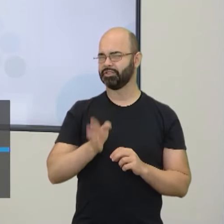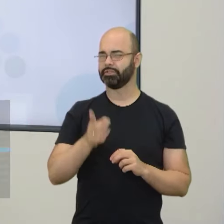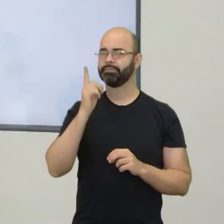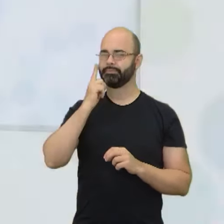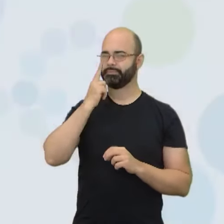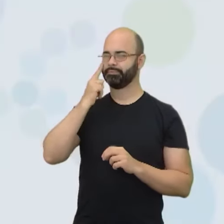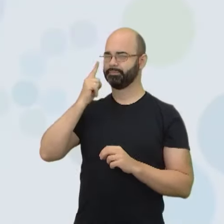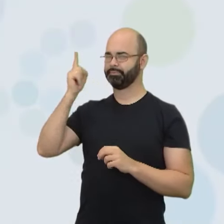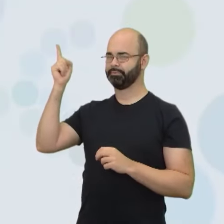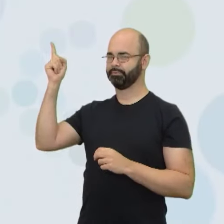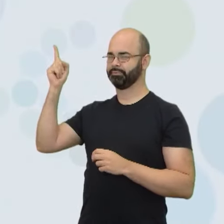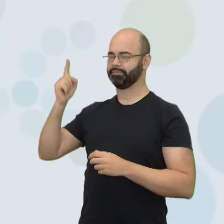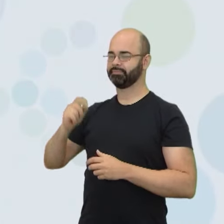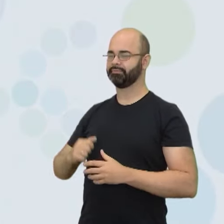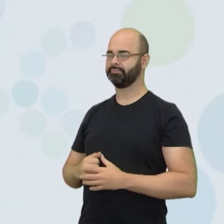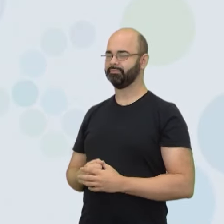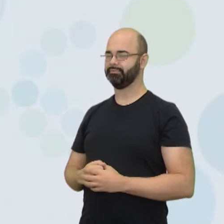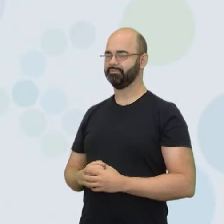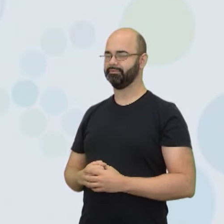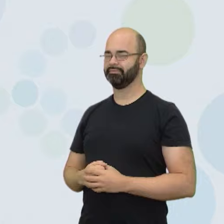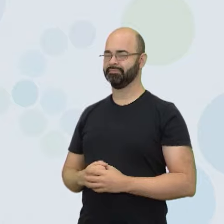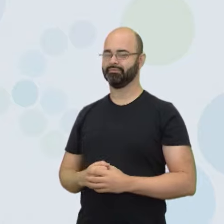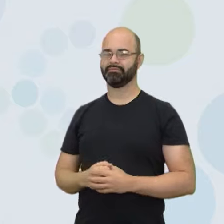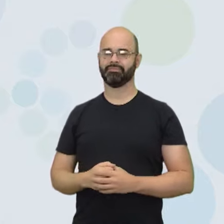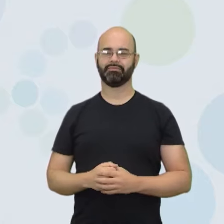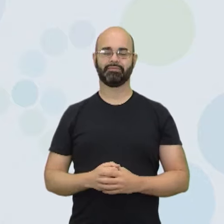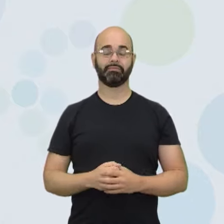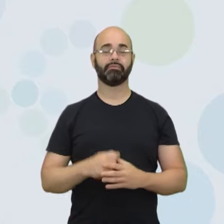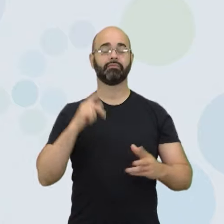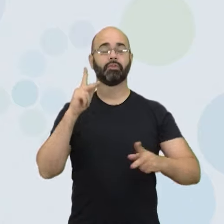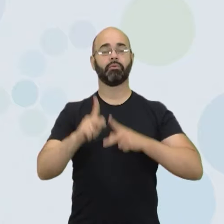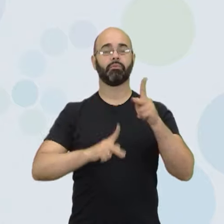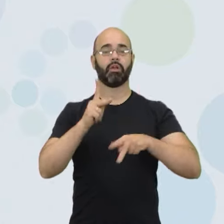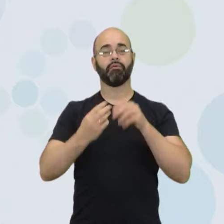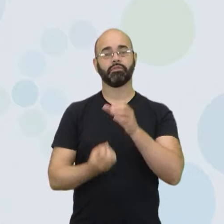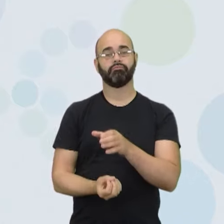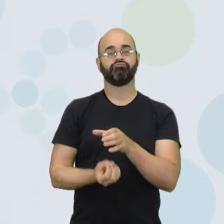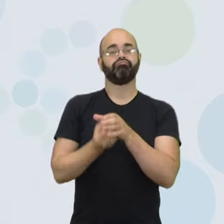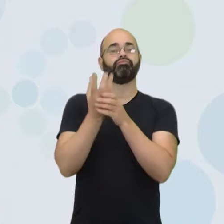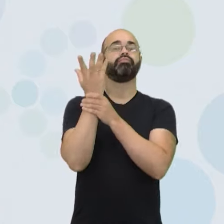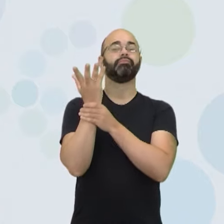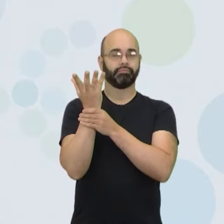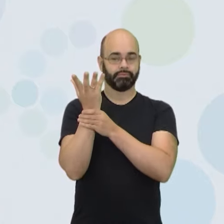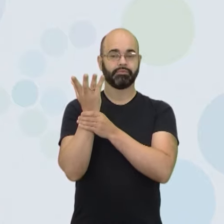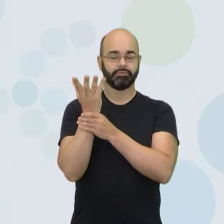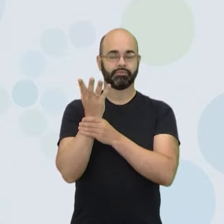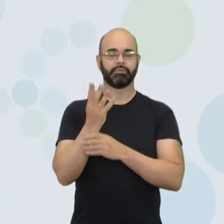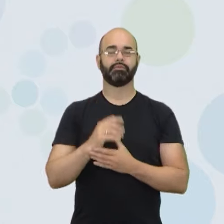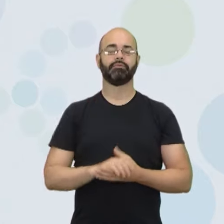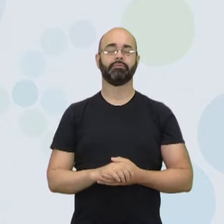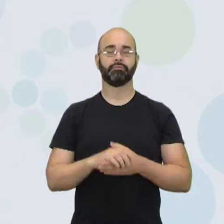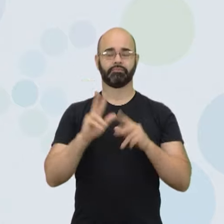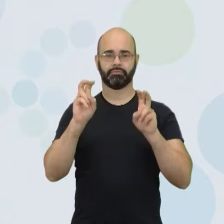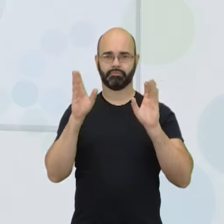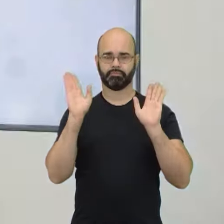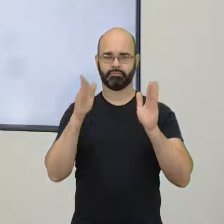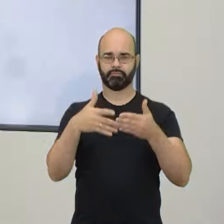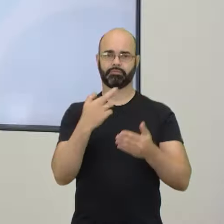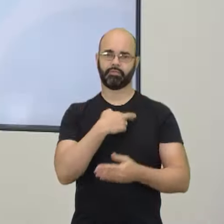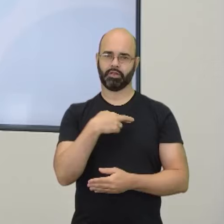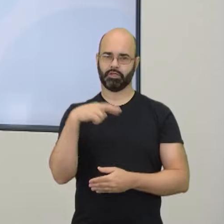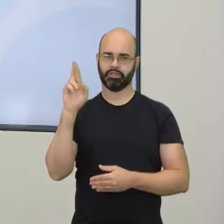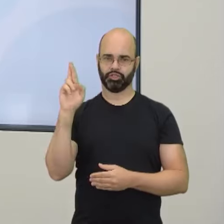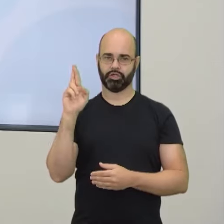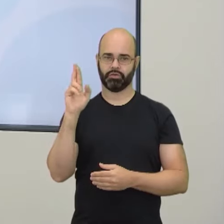tela, sexto ano. Olha lá o nosso tema de hoje. Formação dos povos. E o nosso recorte, nosso objeto do conhecimento vai ser a